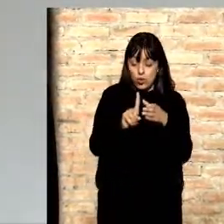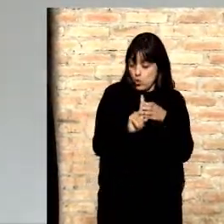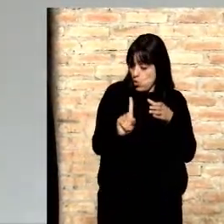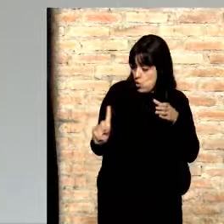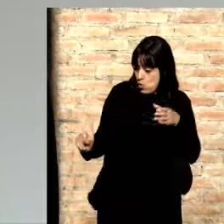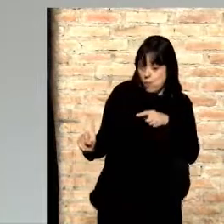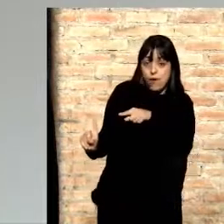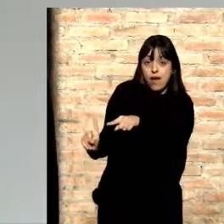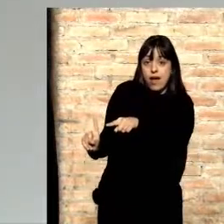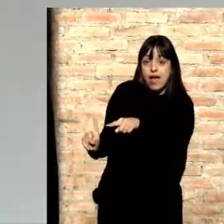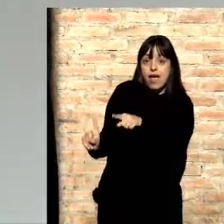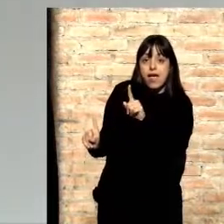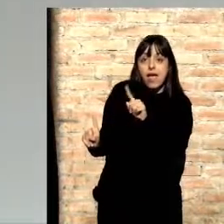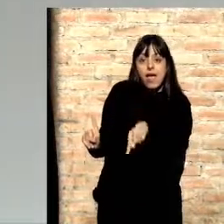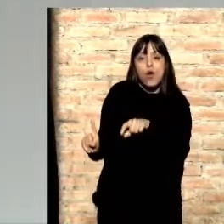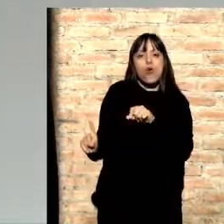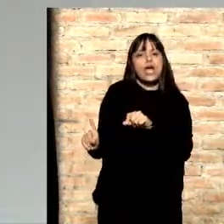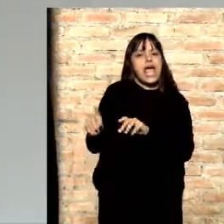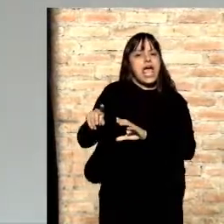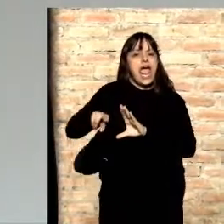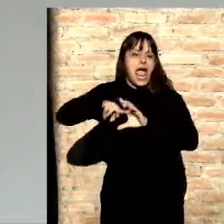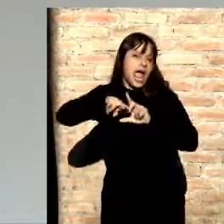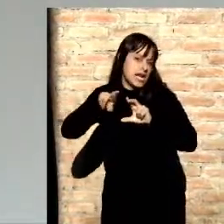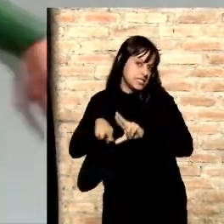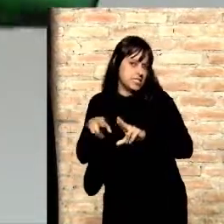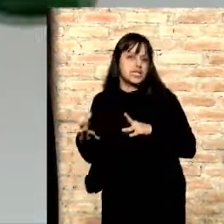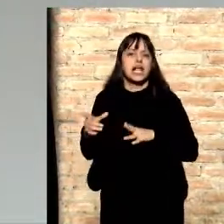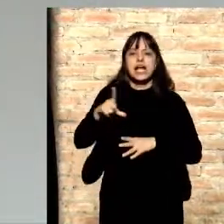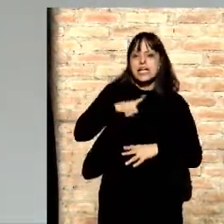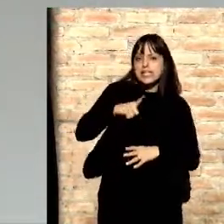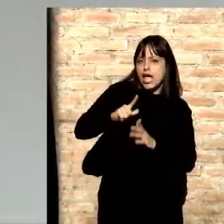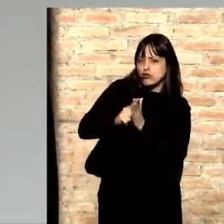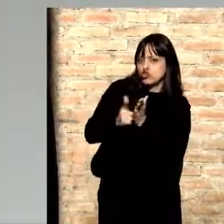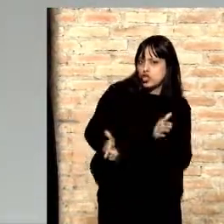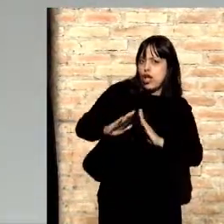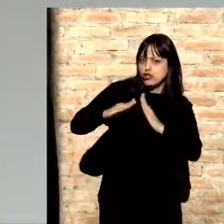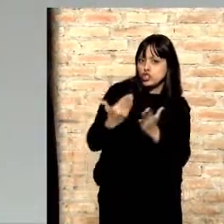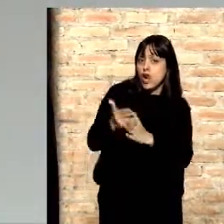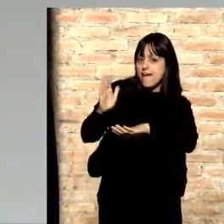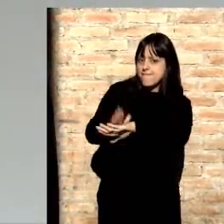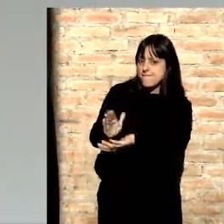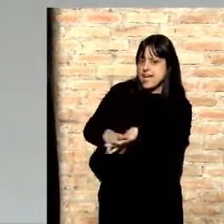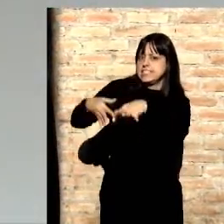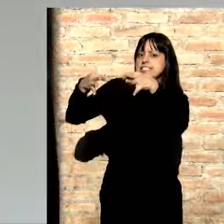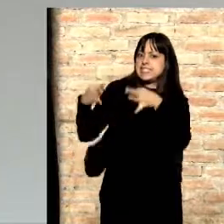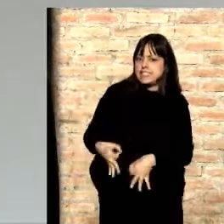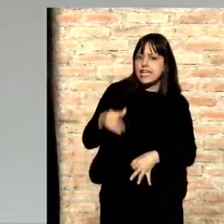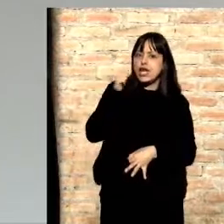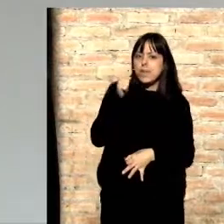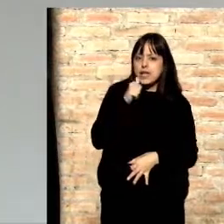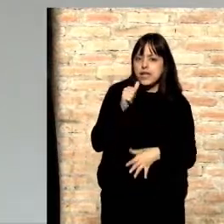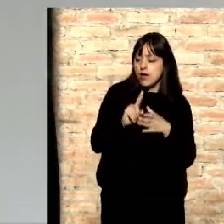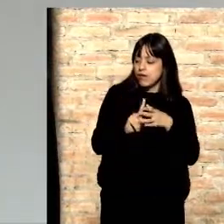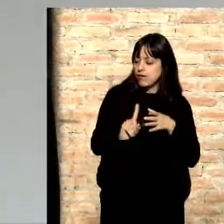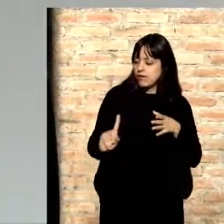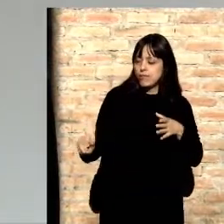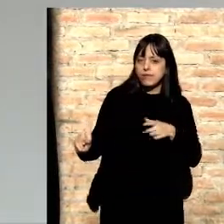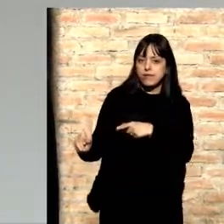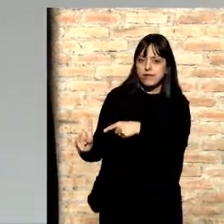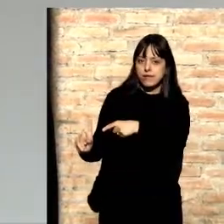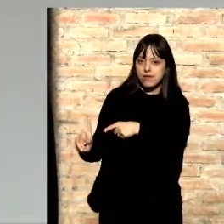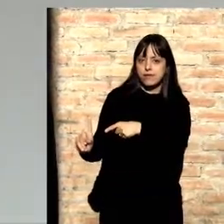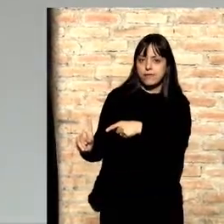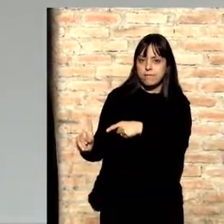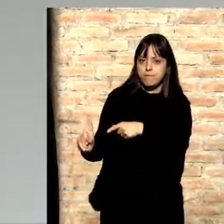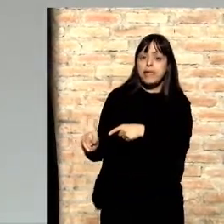que é uma menina toda reciclar lixo faz o jornal da escola ela faz tudo certo tudo que eu falo